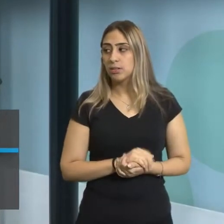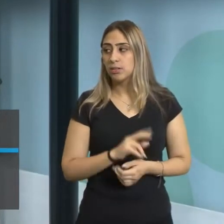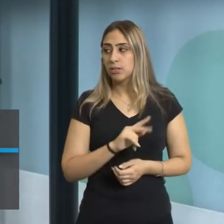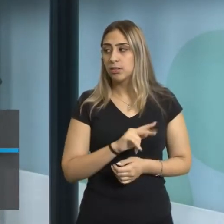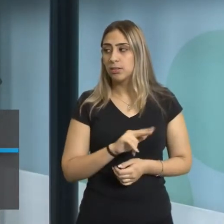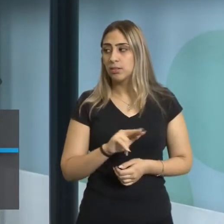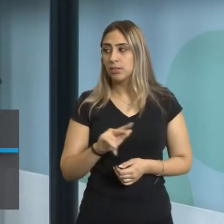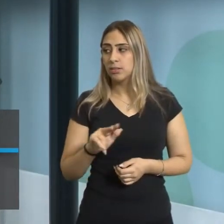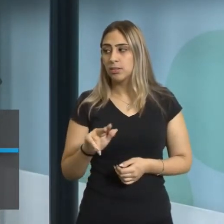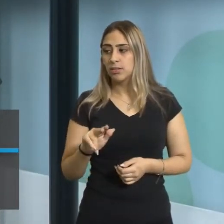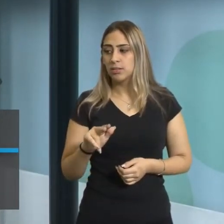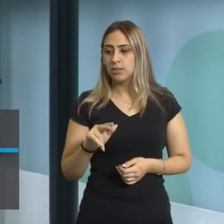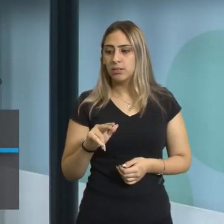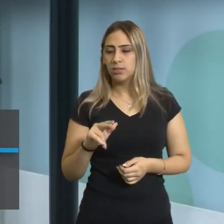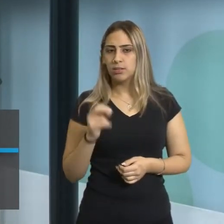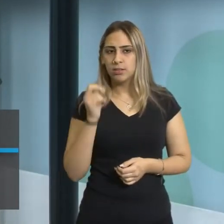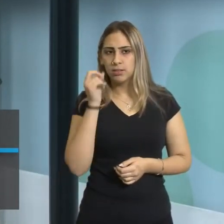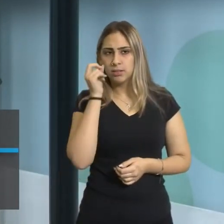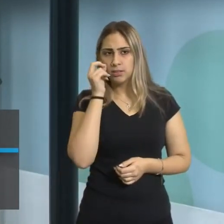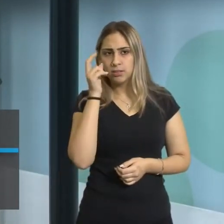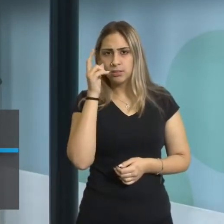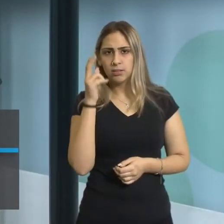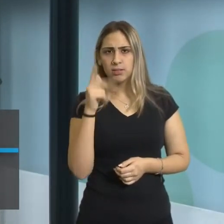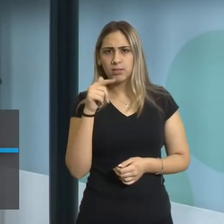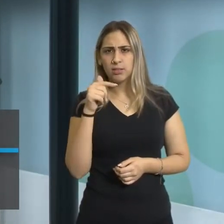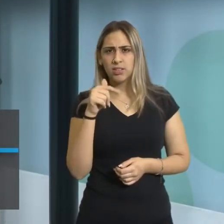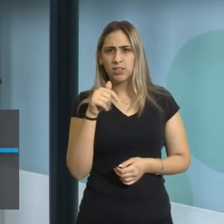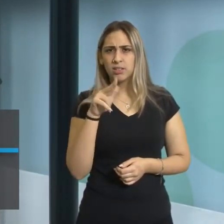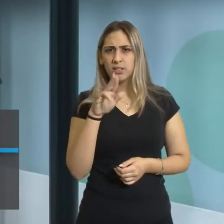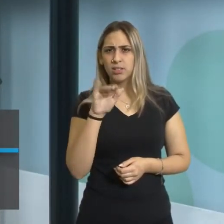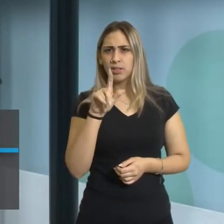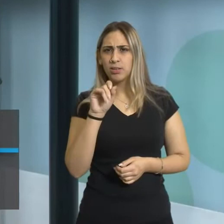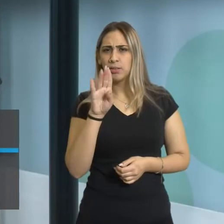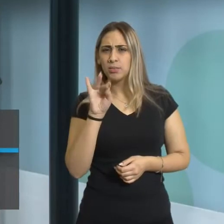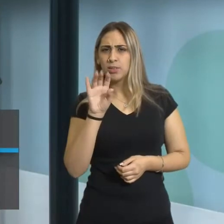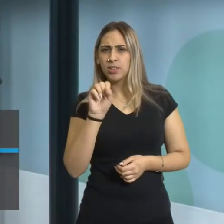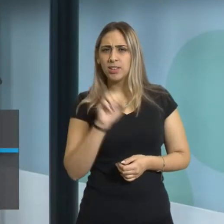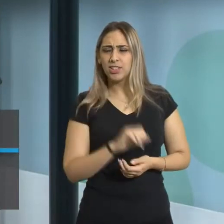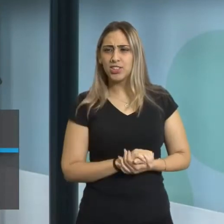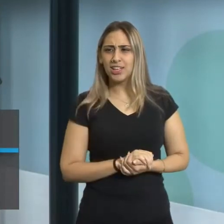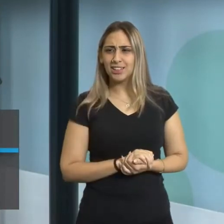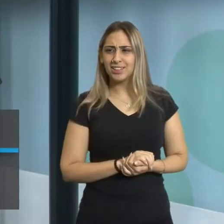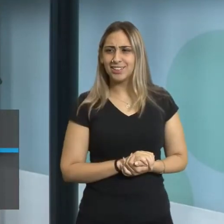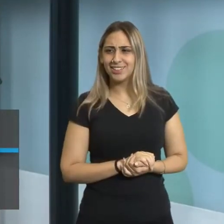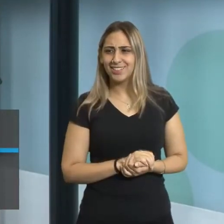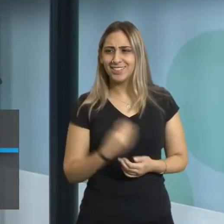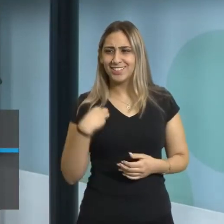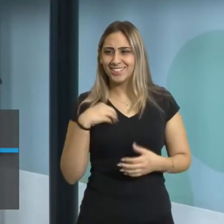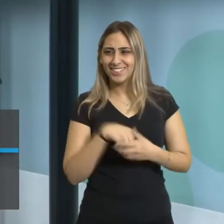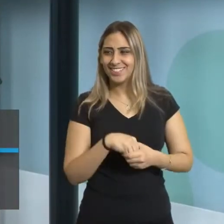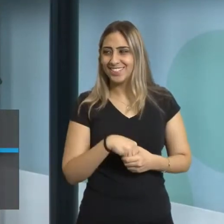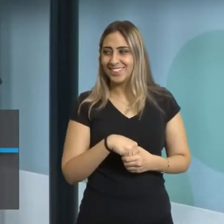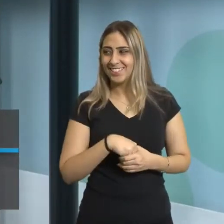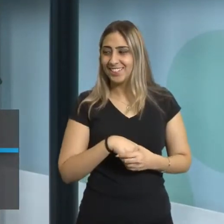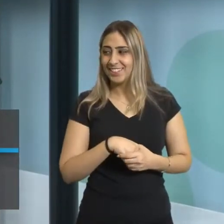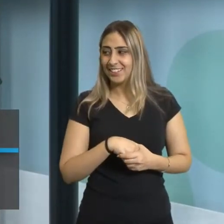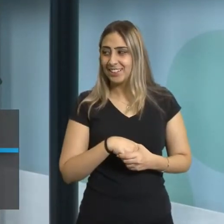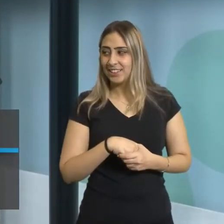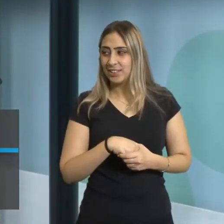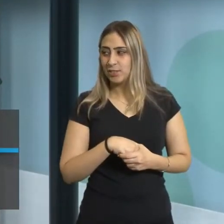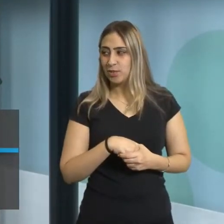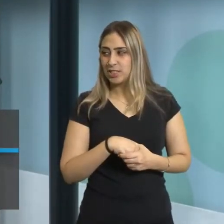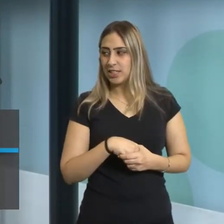sociedades indígenas a gente tem Quilombos a gente tem o interior de São Paulo a gente tem o abc não é quente São